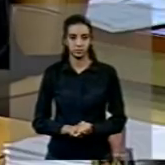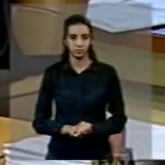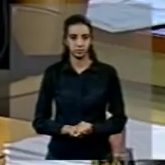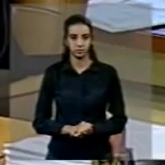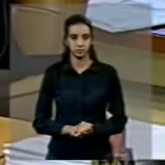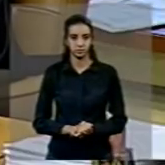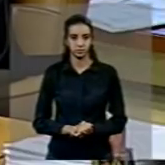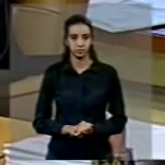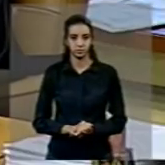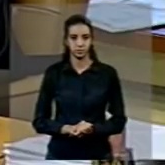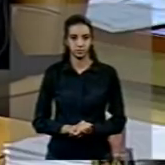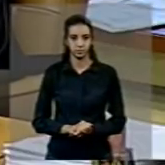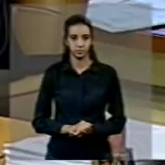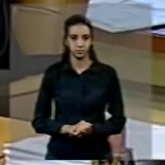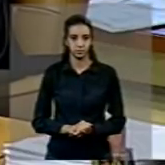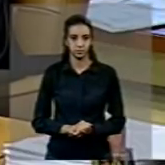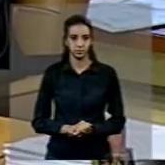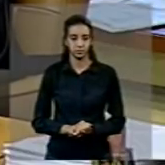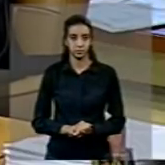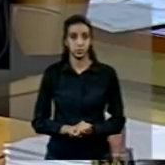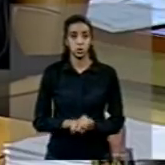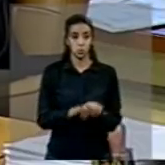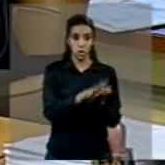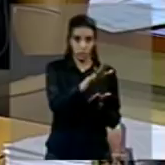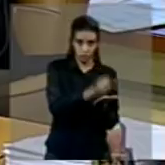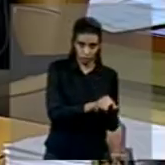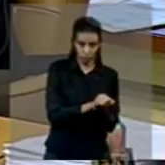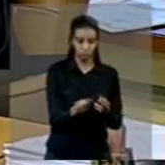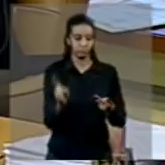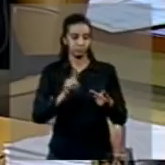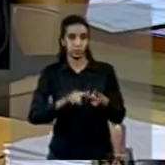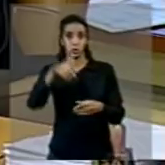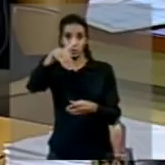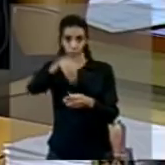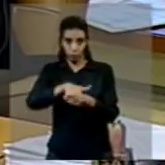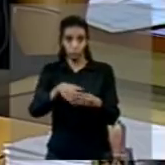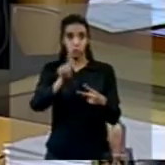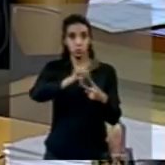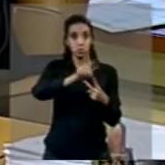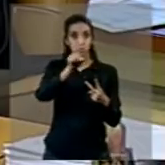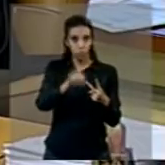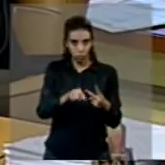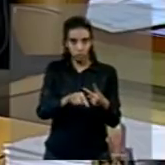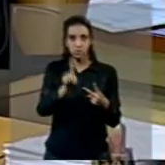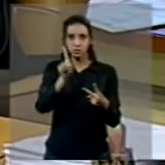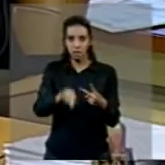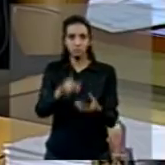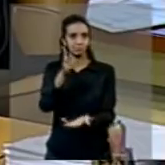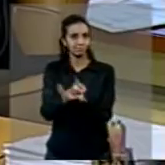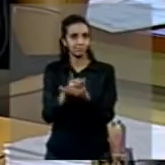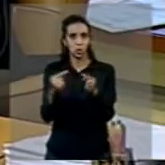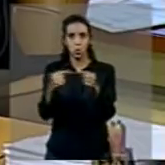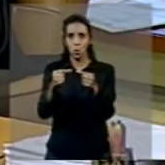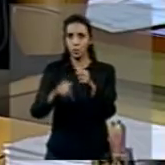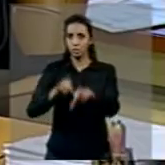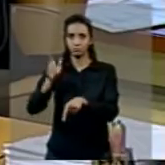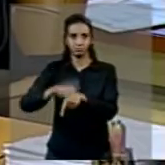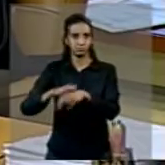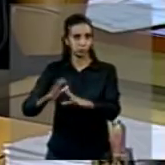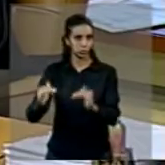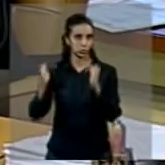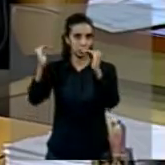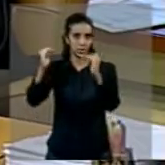registro que tanto o alistamento quanto o sufrágio são expressões da mesma soberania. Visam